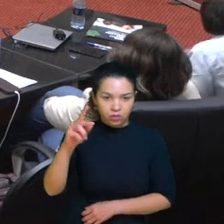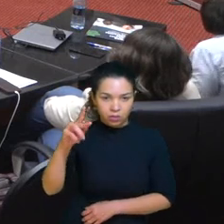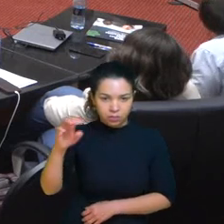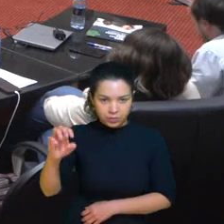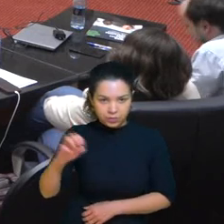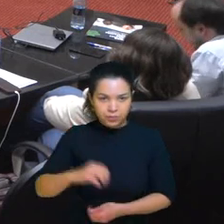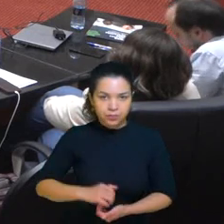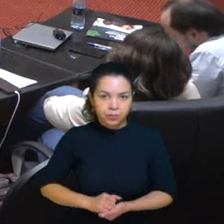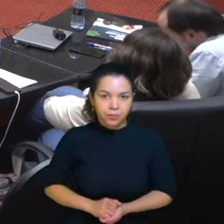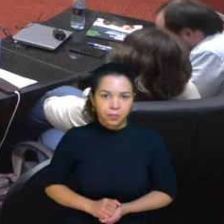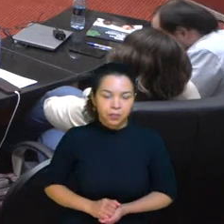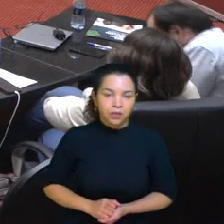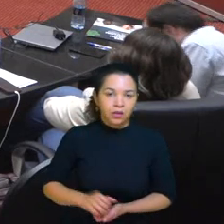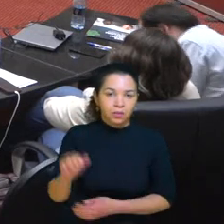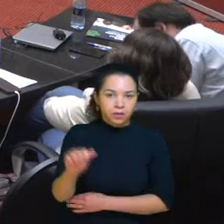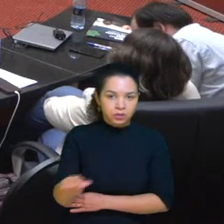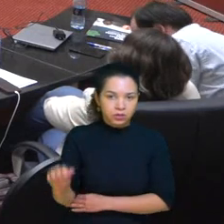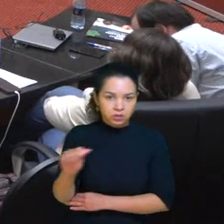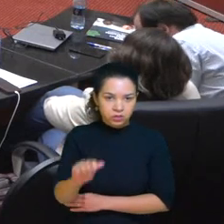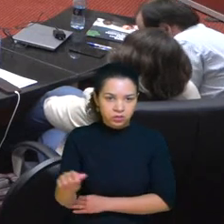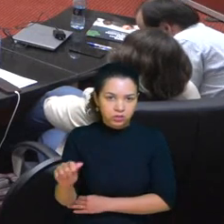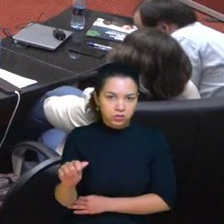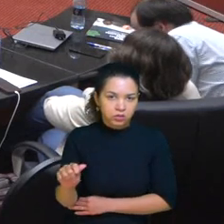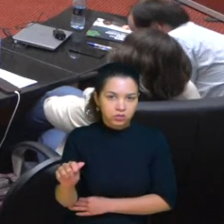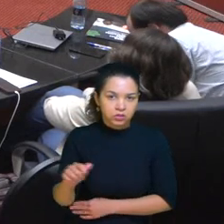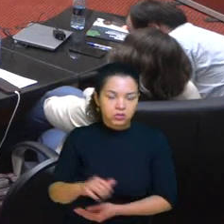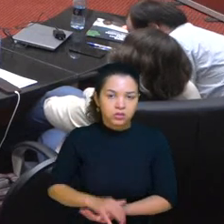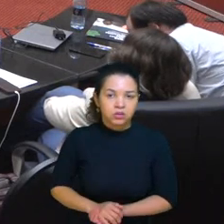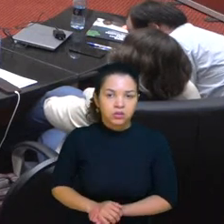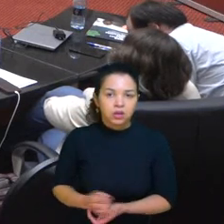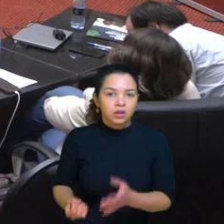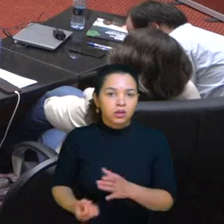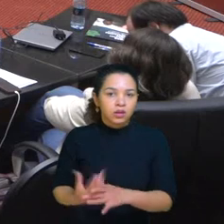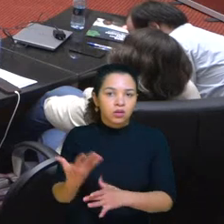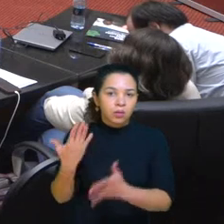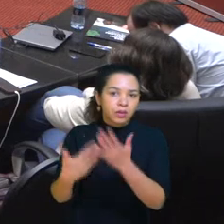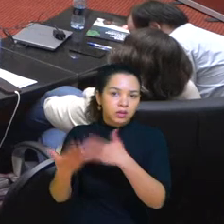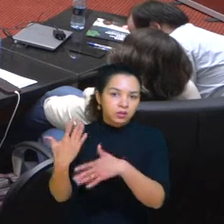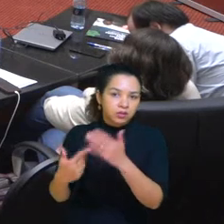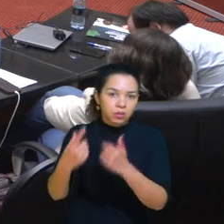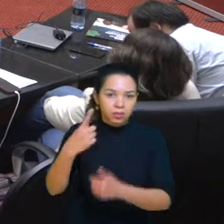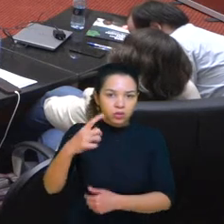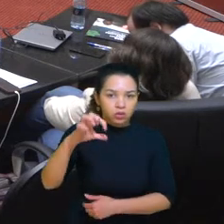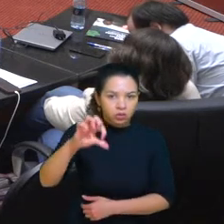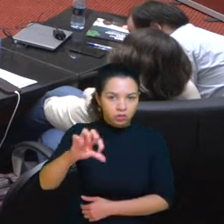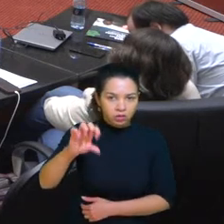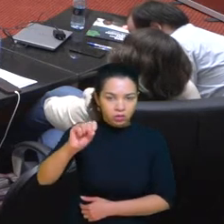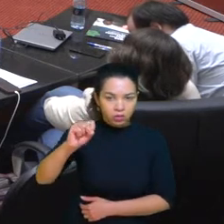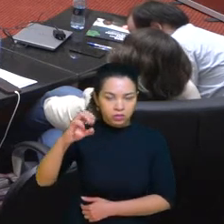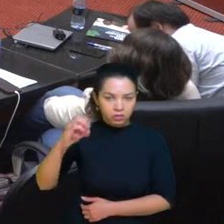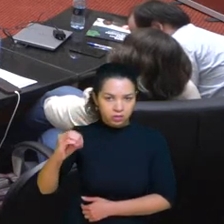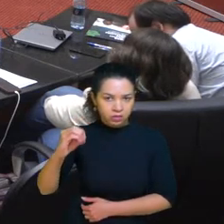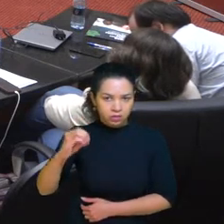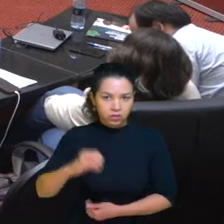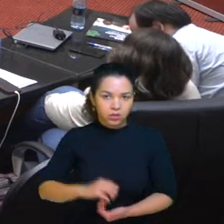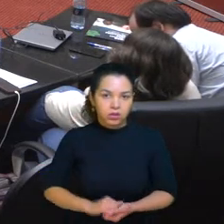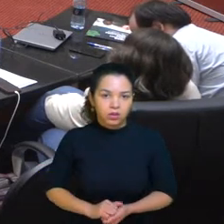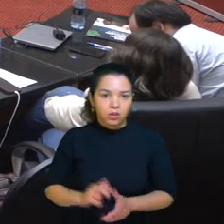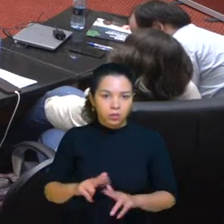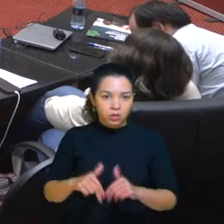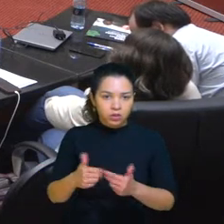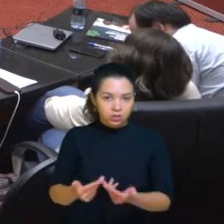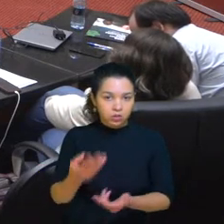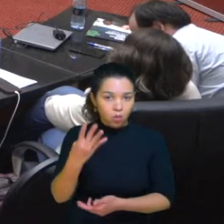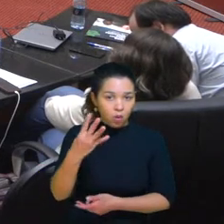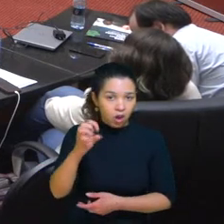uma associação que foi que surgiu lá na década de 1980 portanto há mais de